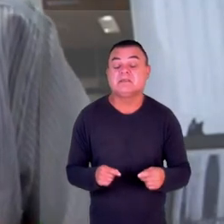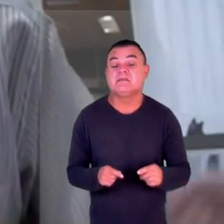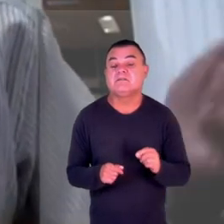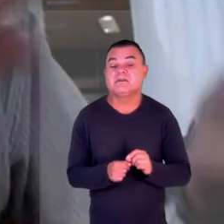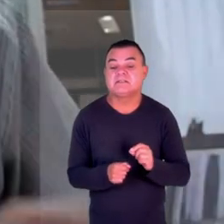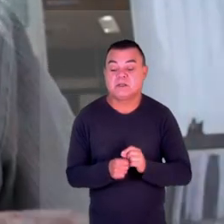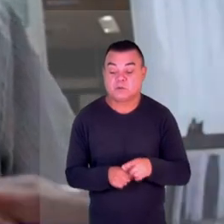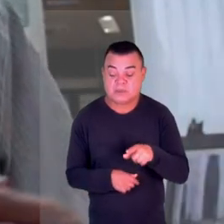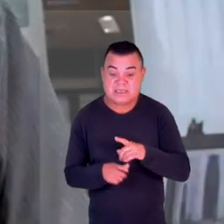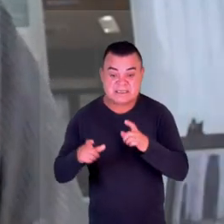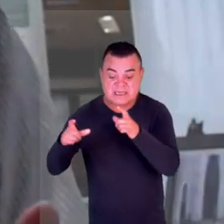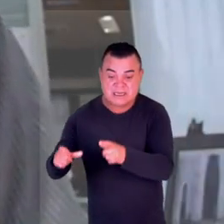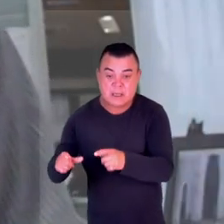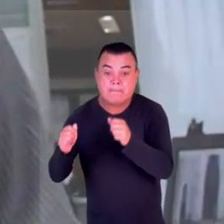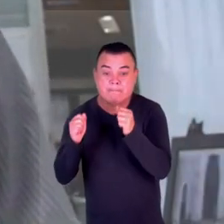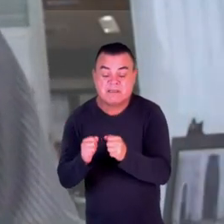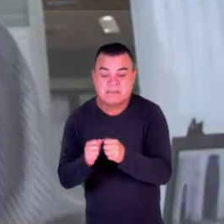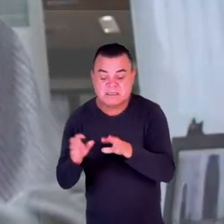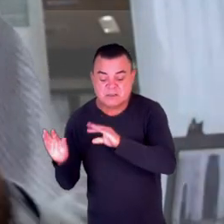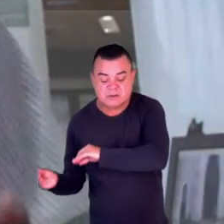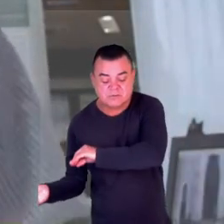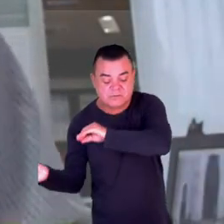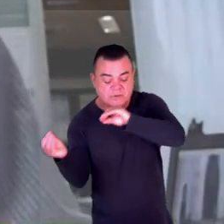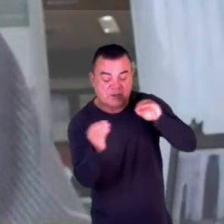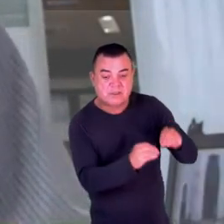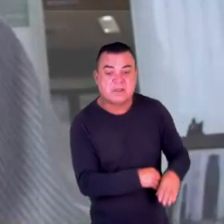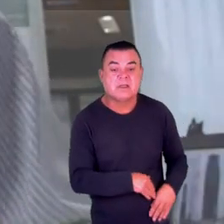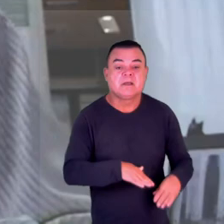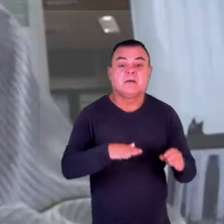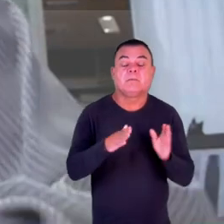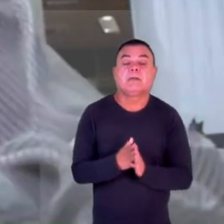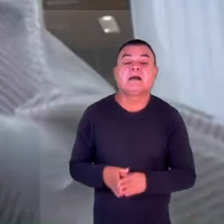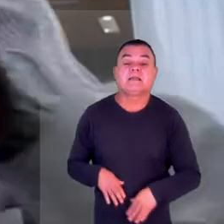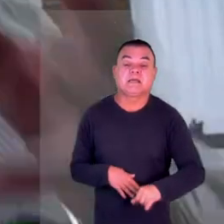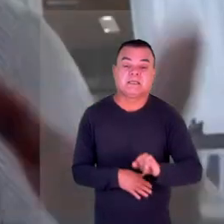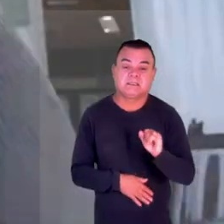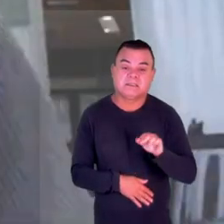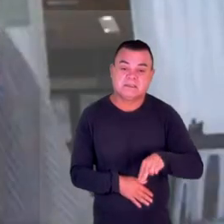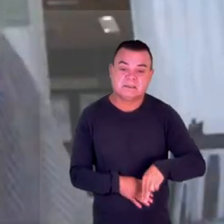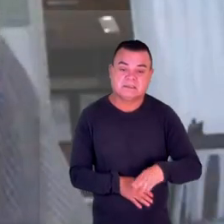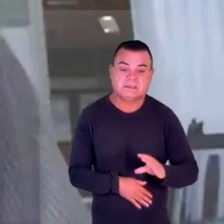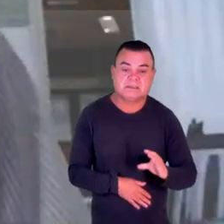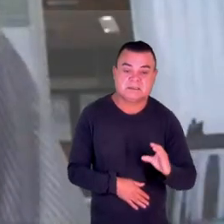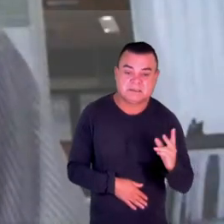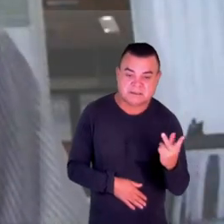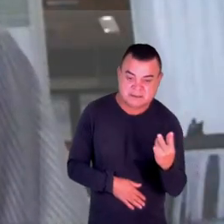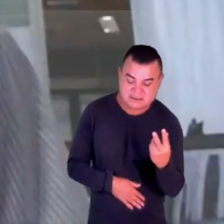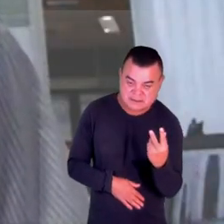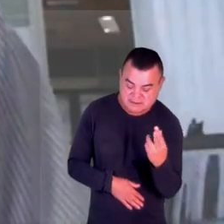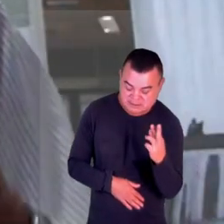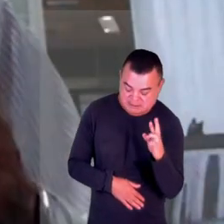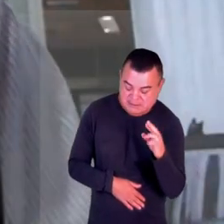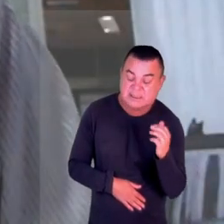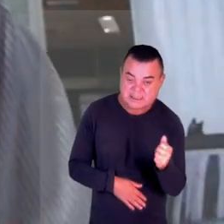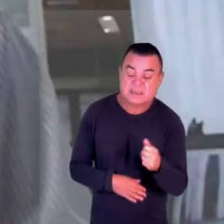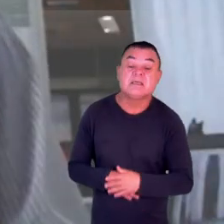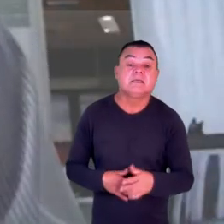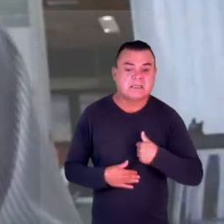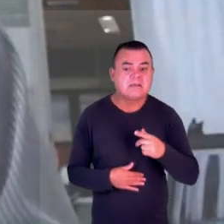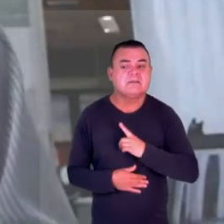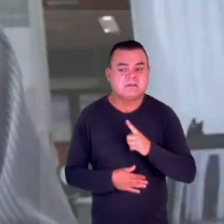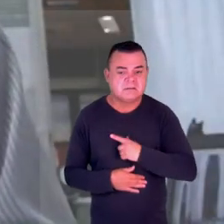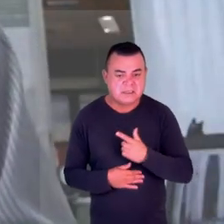área possa ser transferidas para o Inc enfim eu acho que a gente tem um um grande Campo aí para paraa atuação do